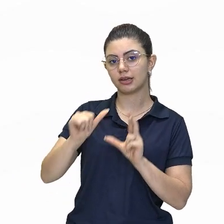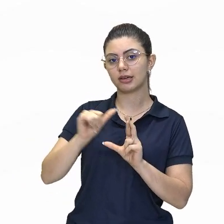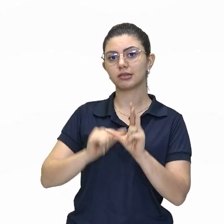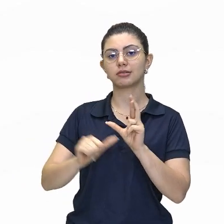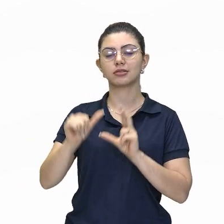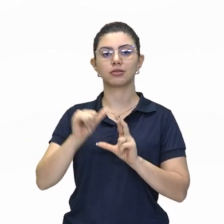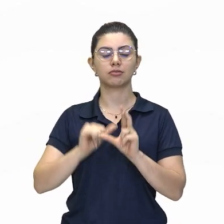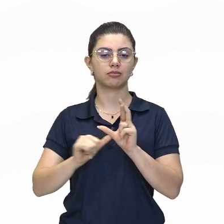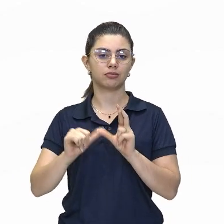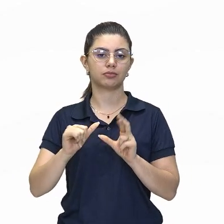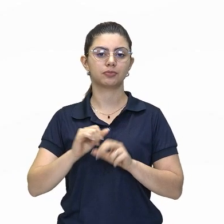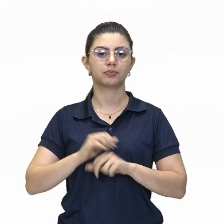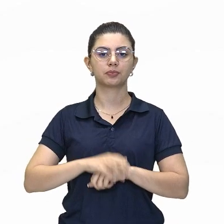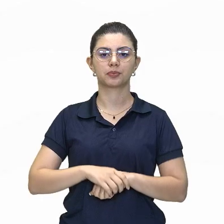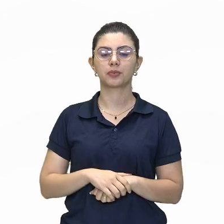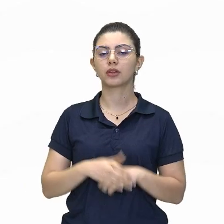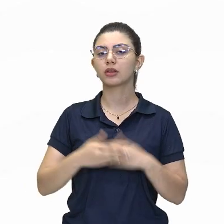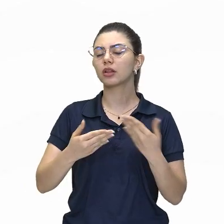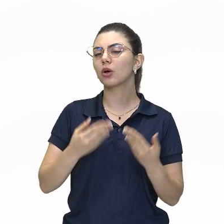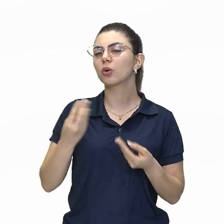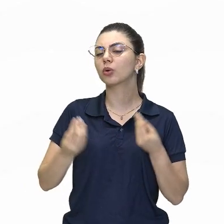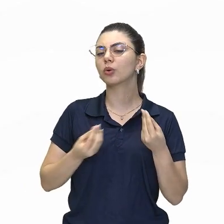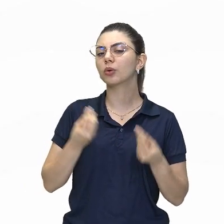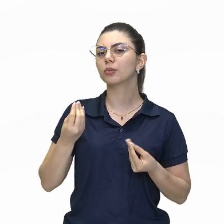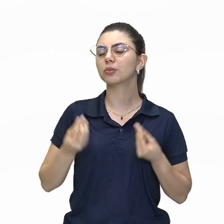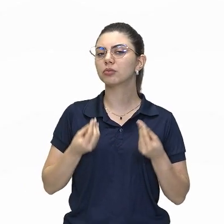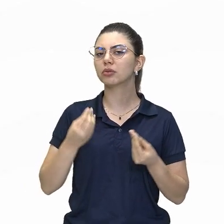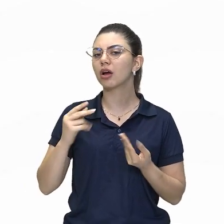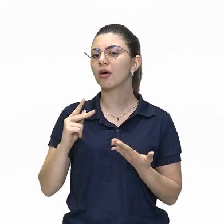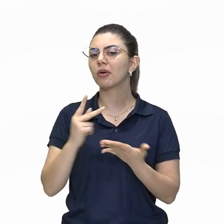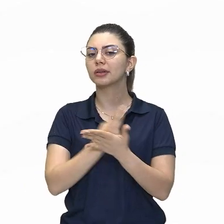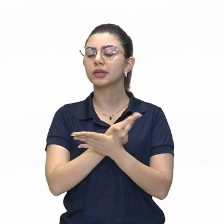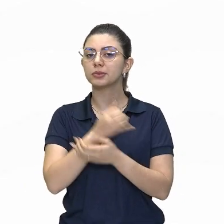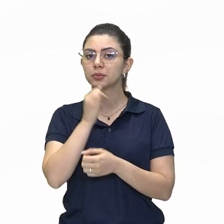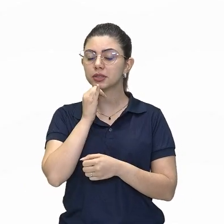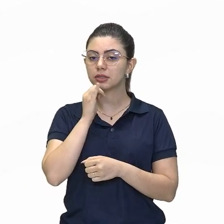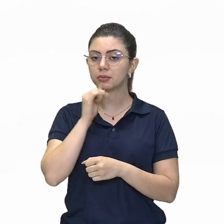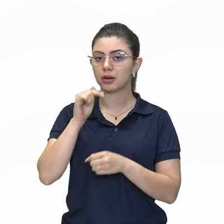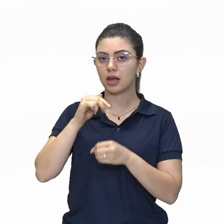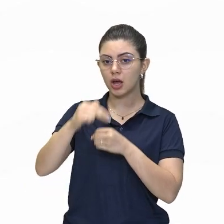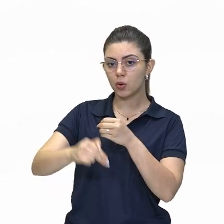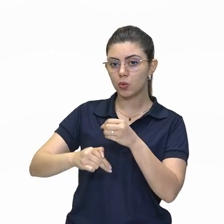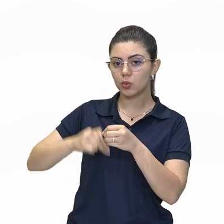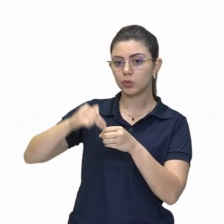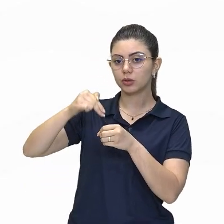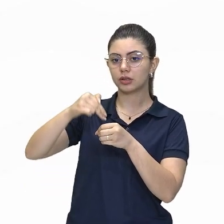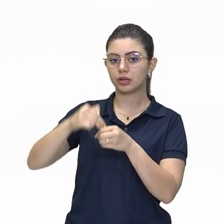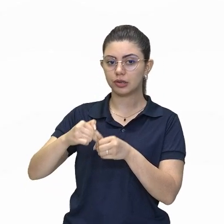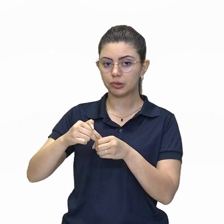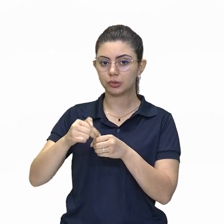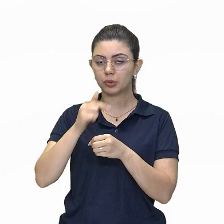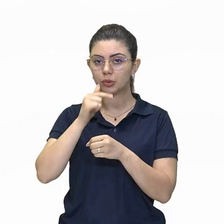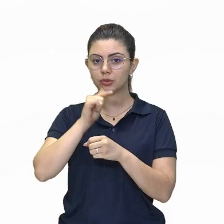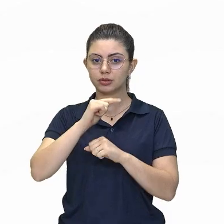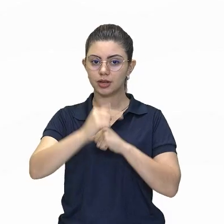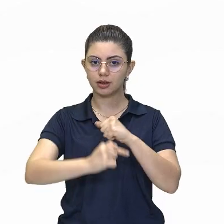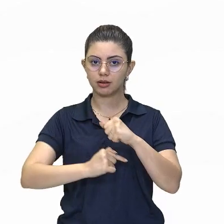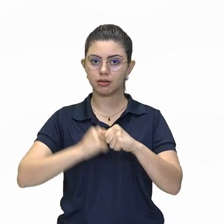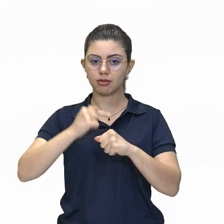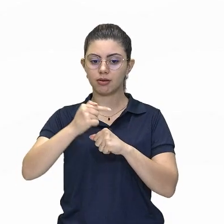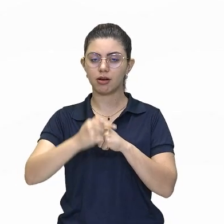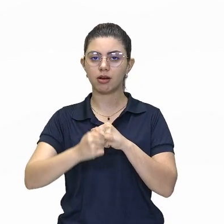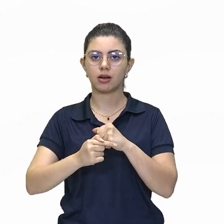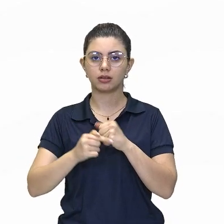processo consiste basicamente em fazer um nêutron atingir o núcleo de um átomo,